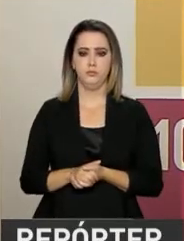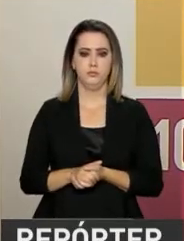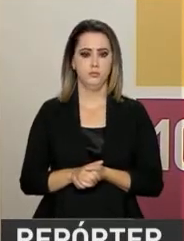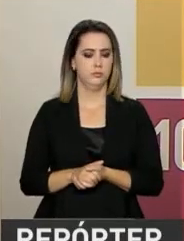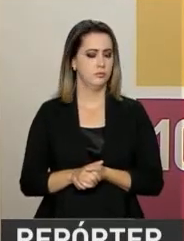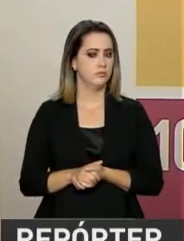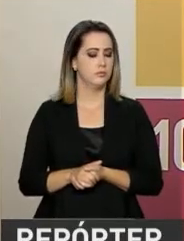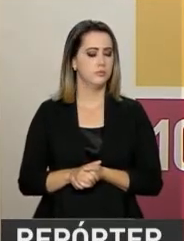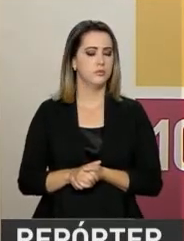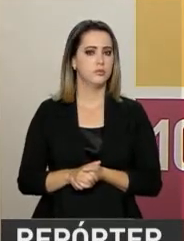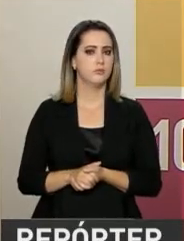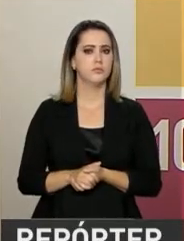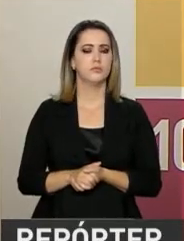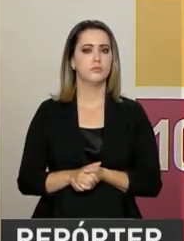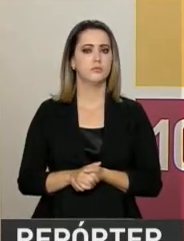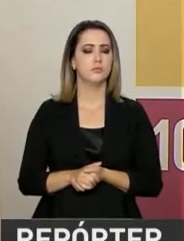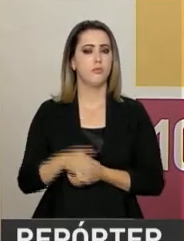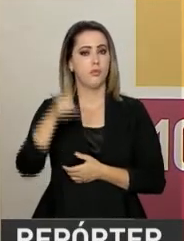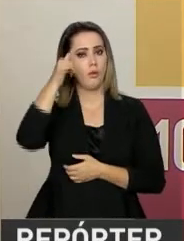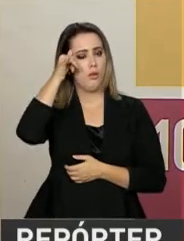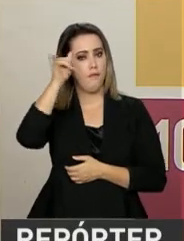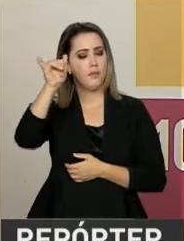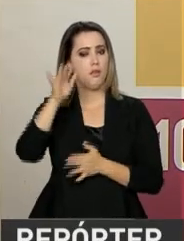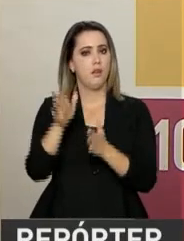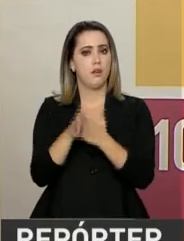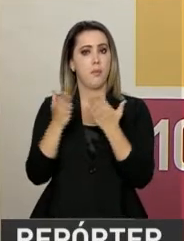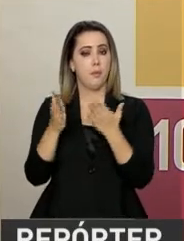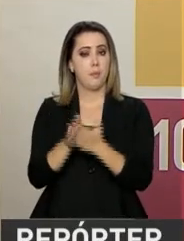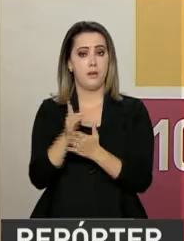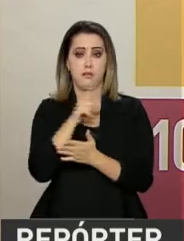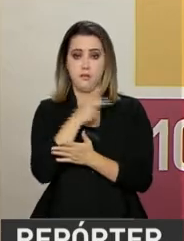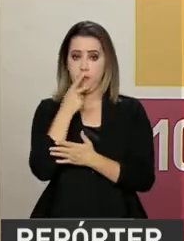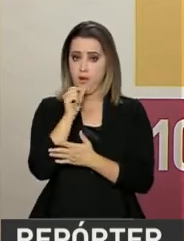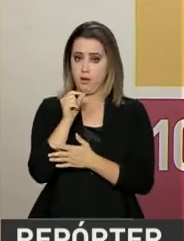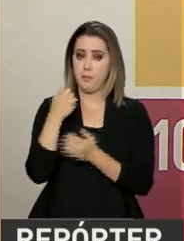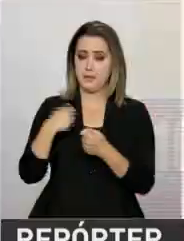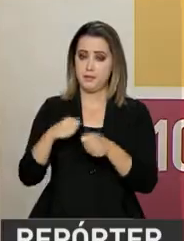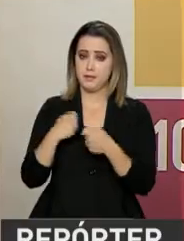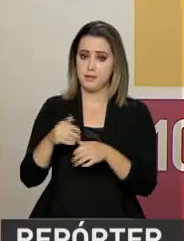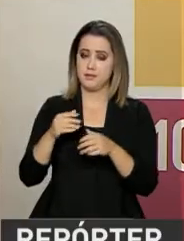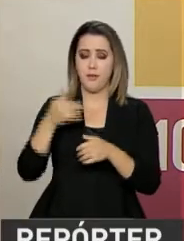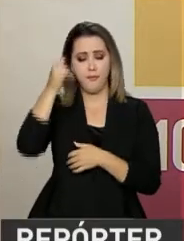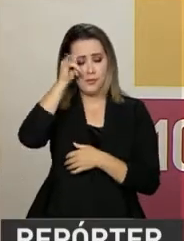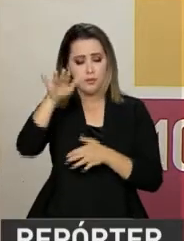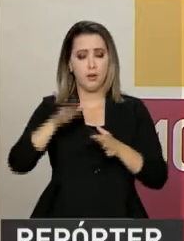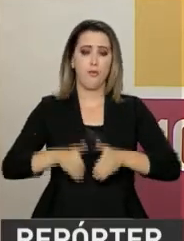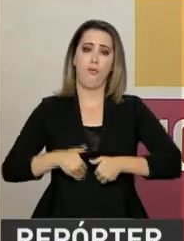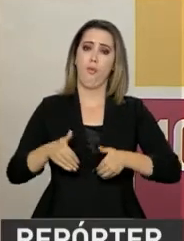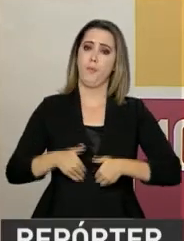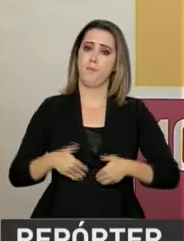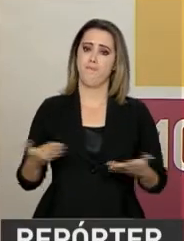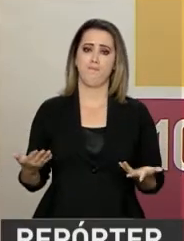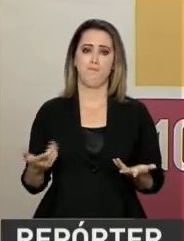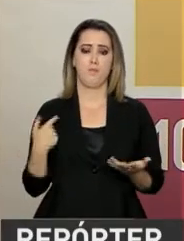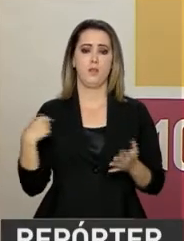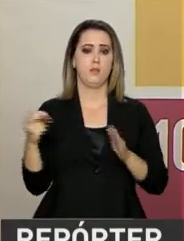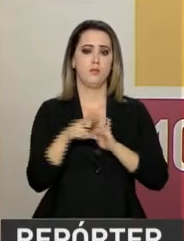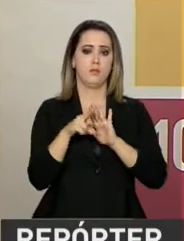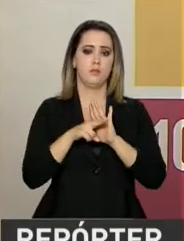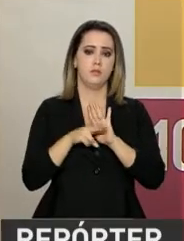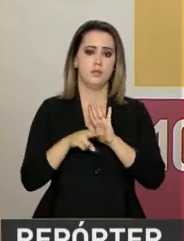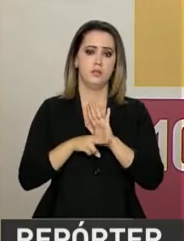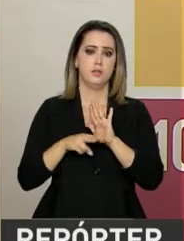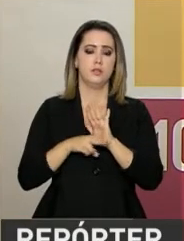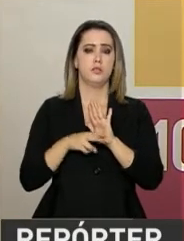brasileiro e combate à pobreza sobretudo combate à fome né as reformas são fundamentais no brasil